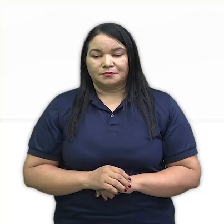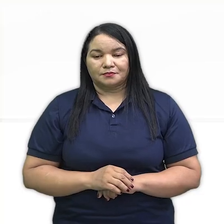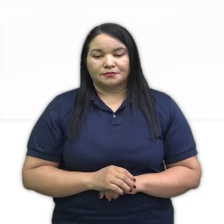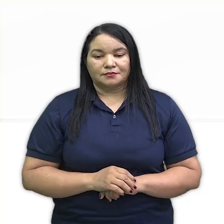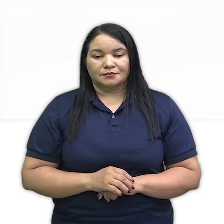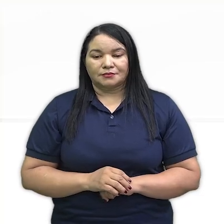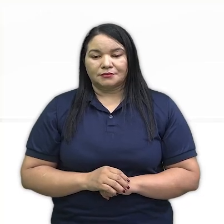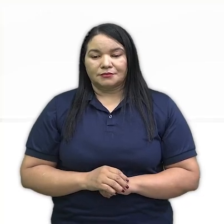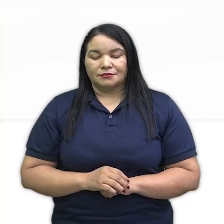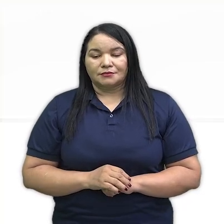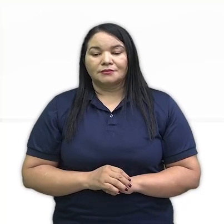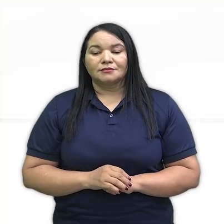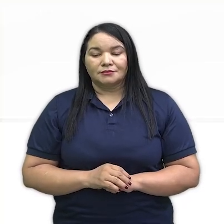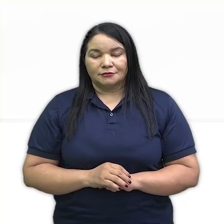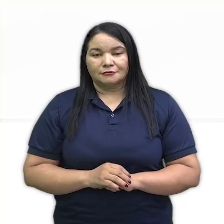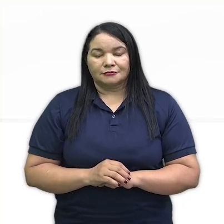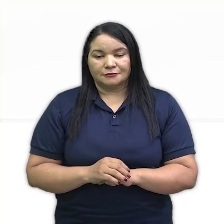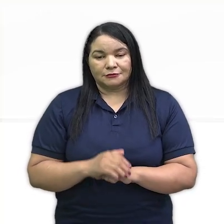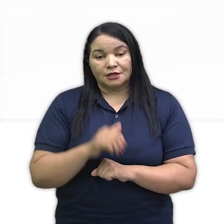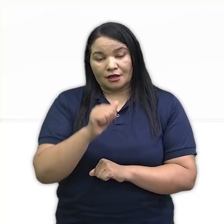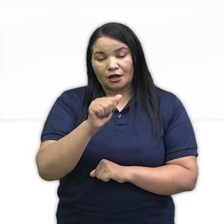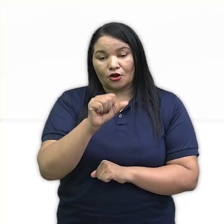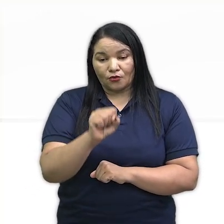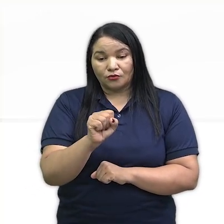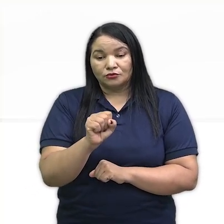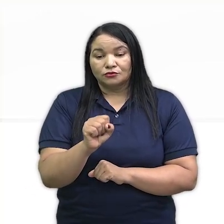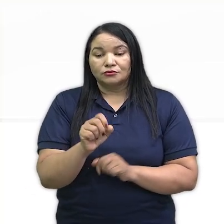O oitavo termo vai ser